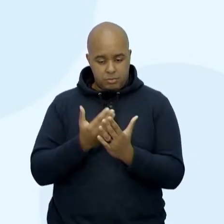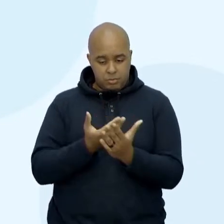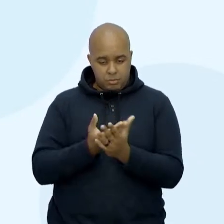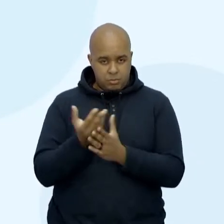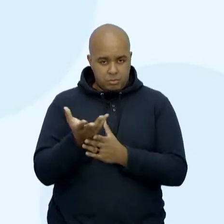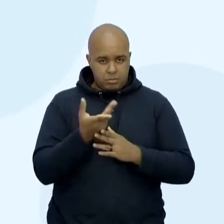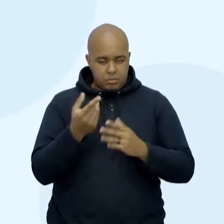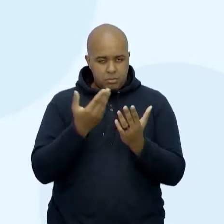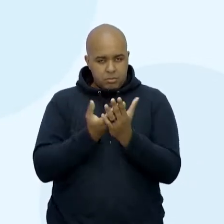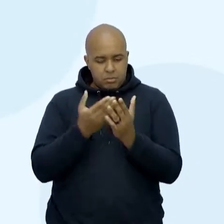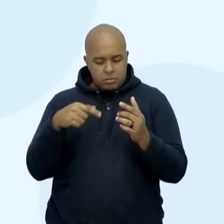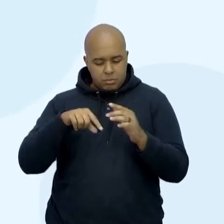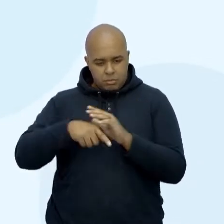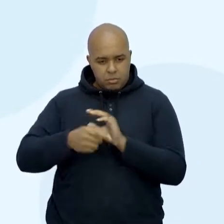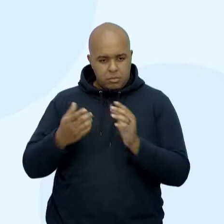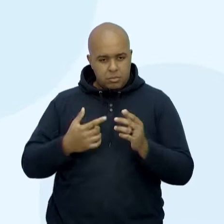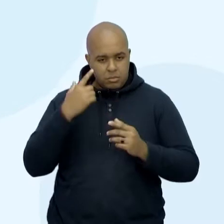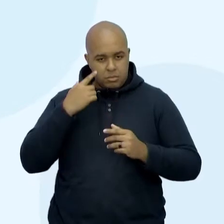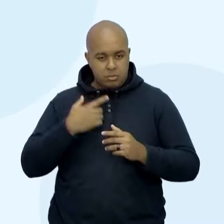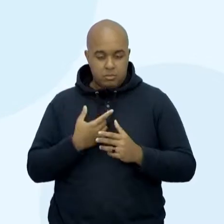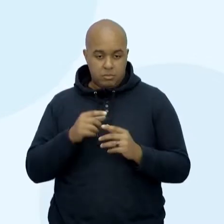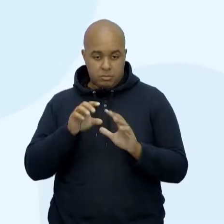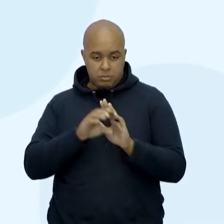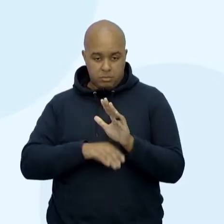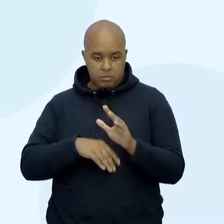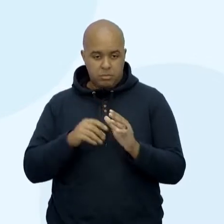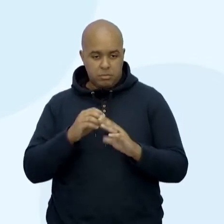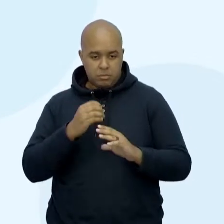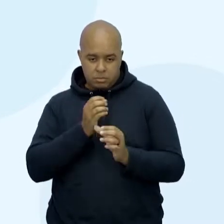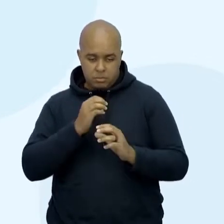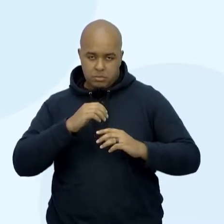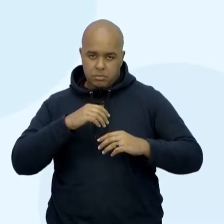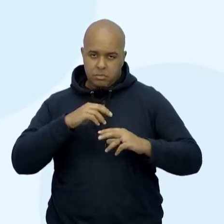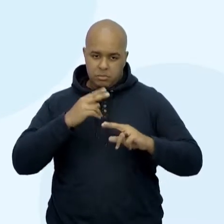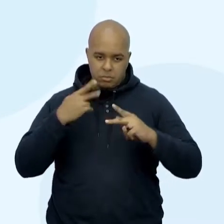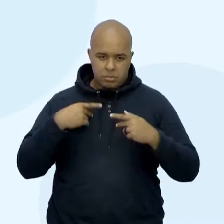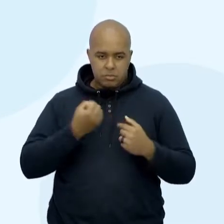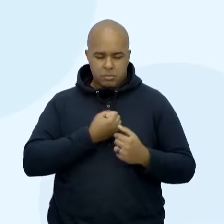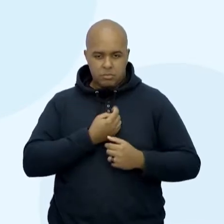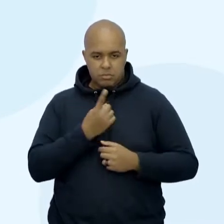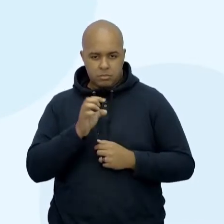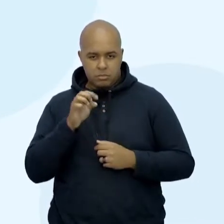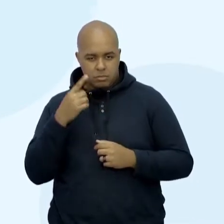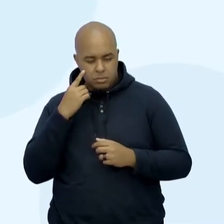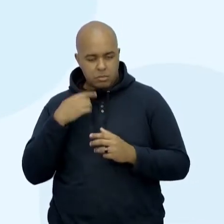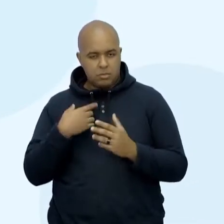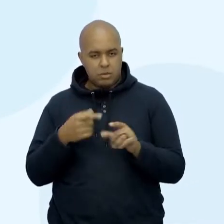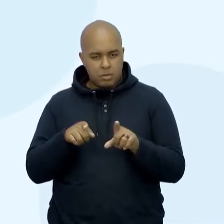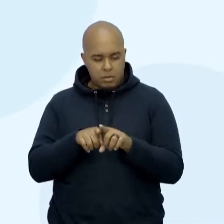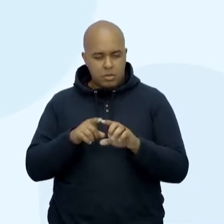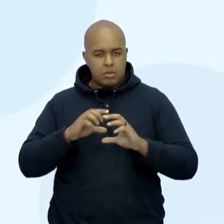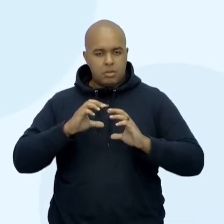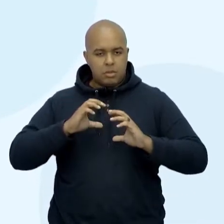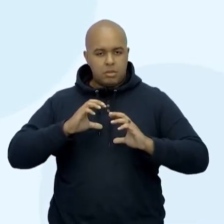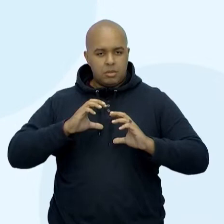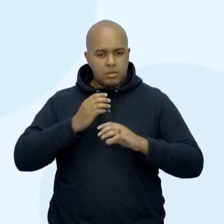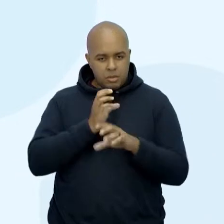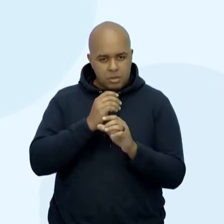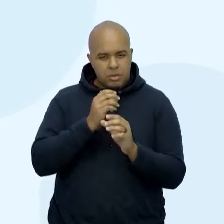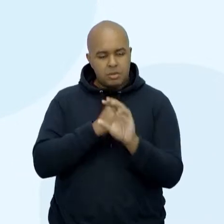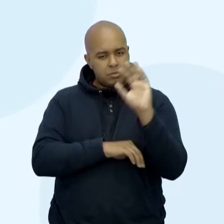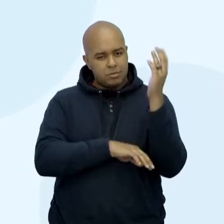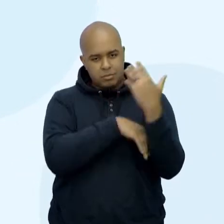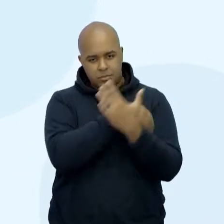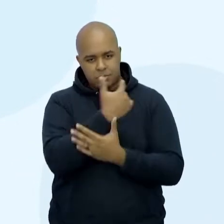vamos aprofundar são as do currículo de Ciência da Natureza, número 101 e 107. Bom, nós temos